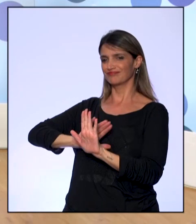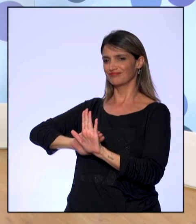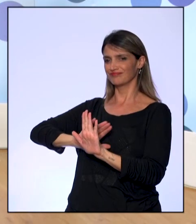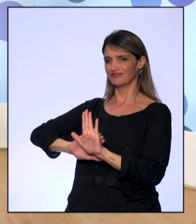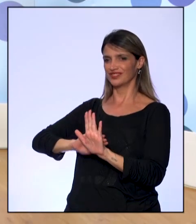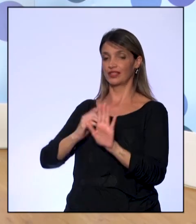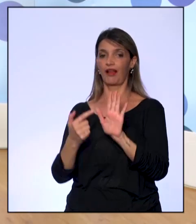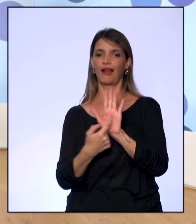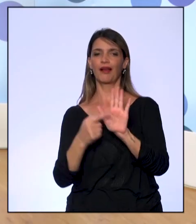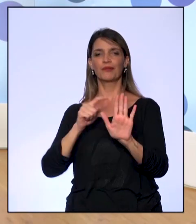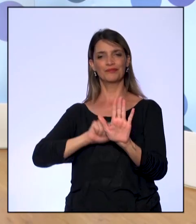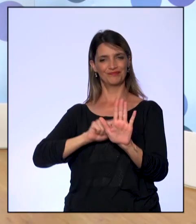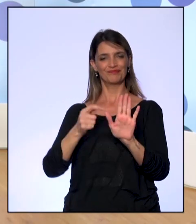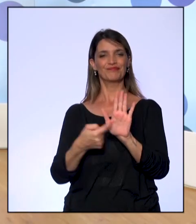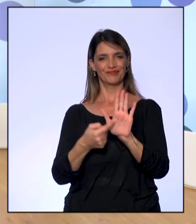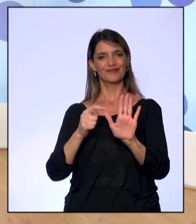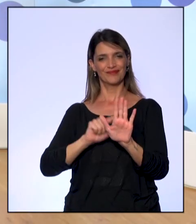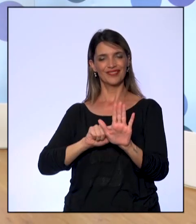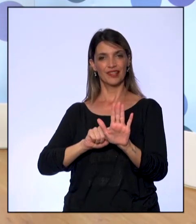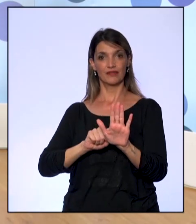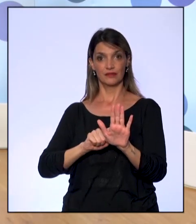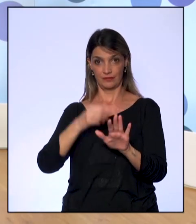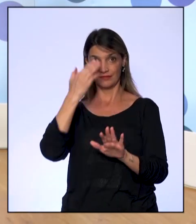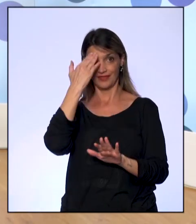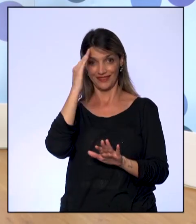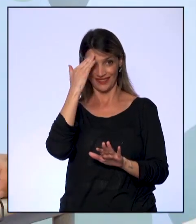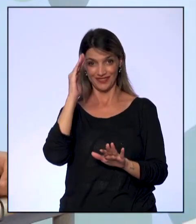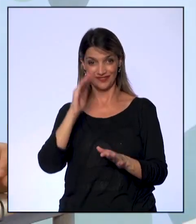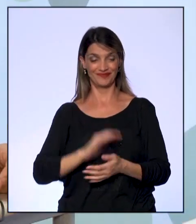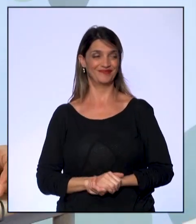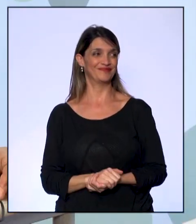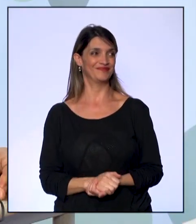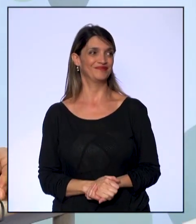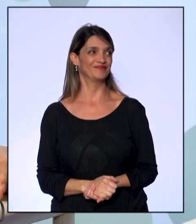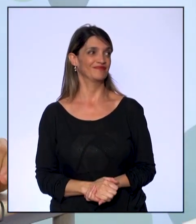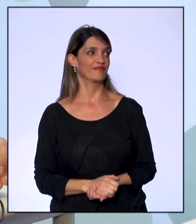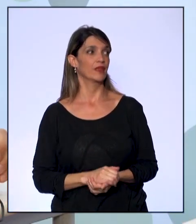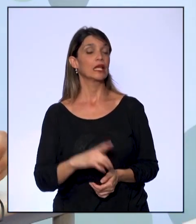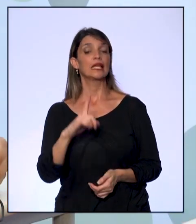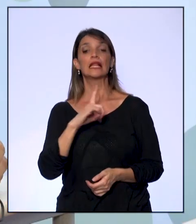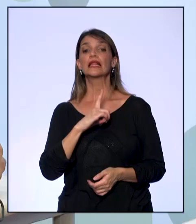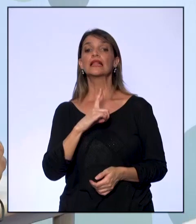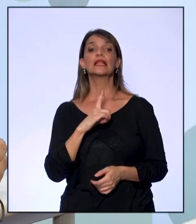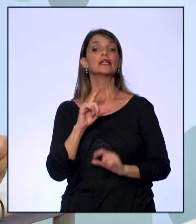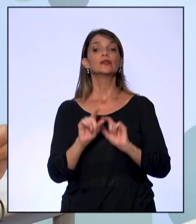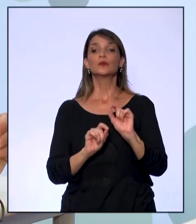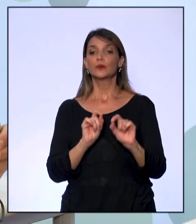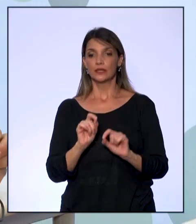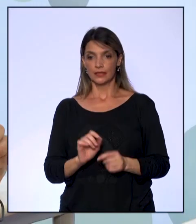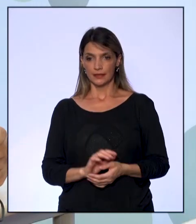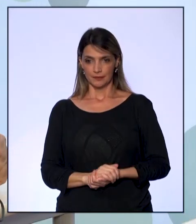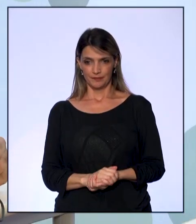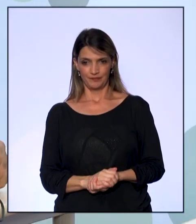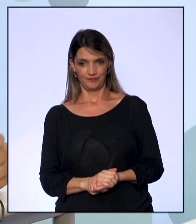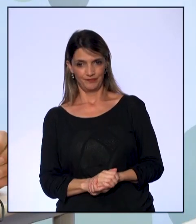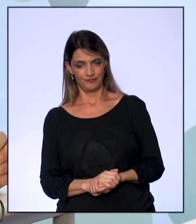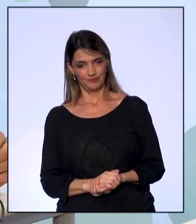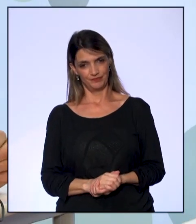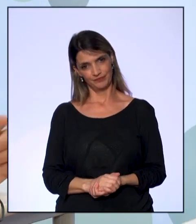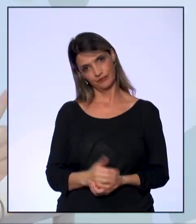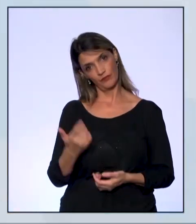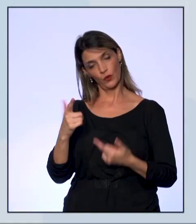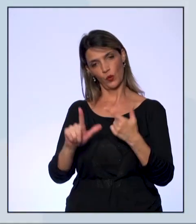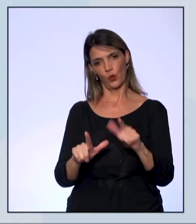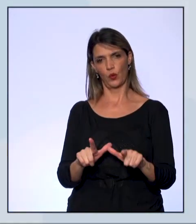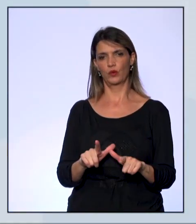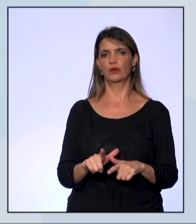e nós vamos ver daqui a pouquinho obrigado por senhor bem se estão lá então nós temos aqui e outras expressões